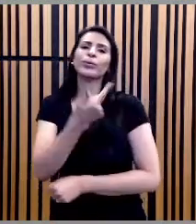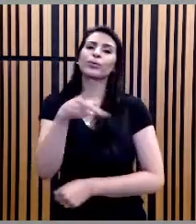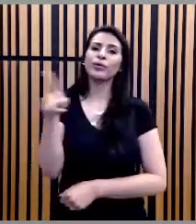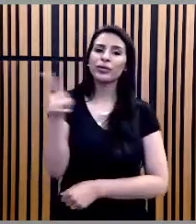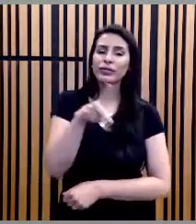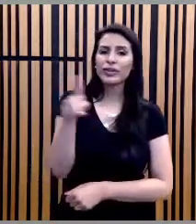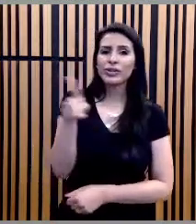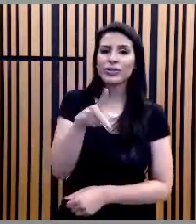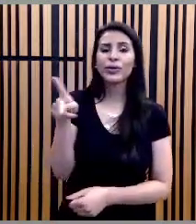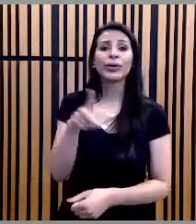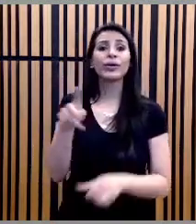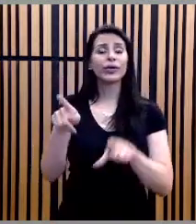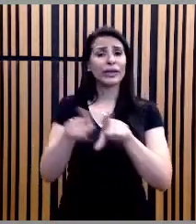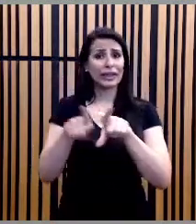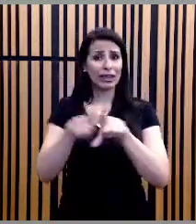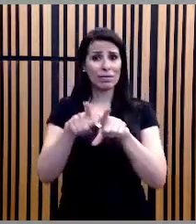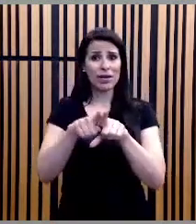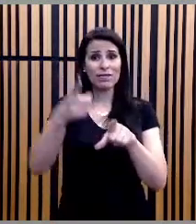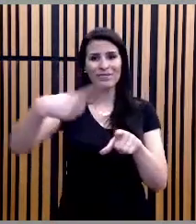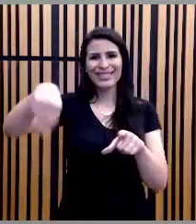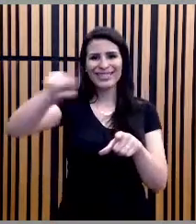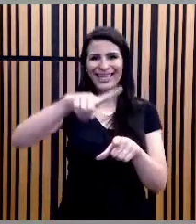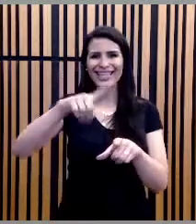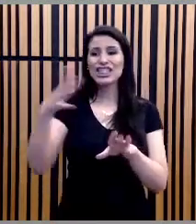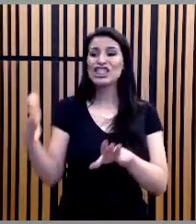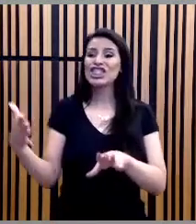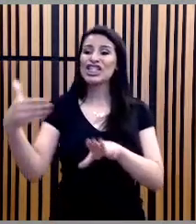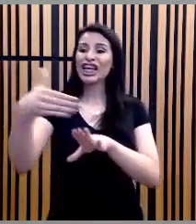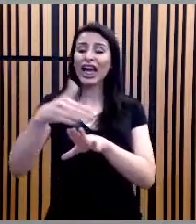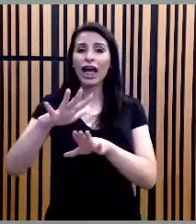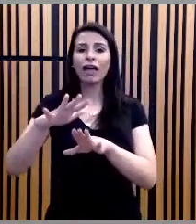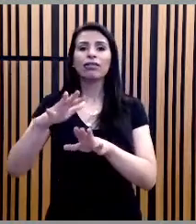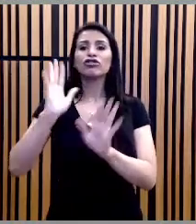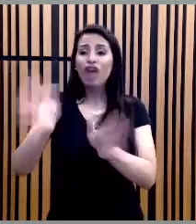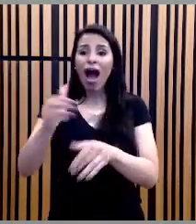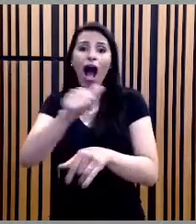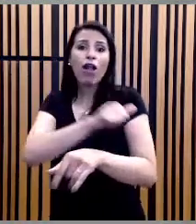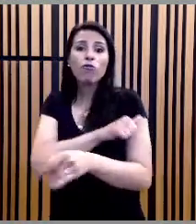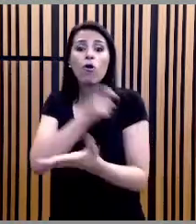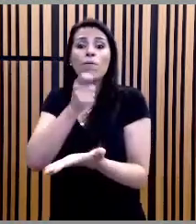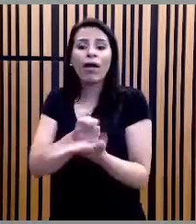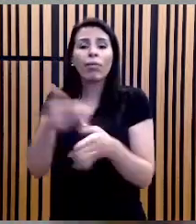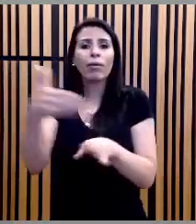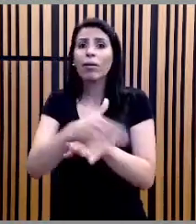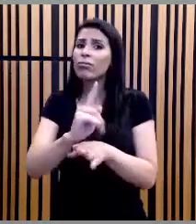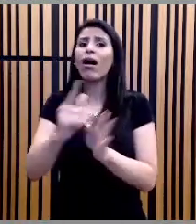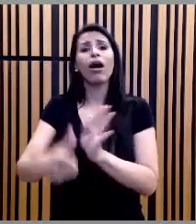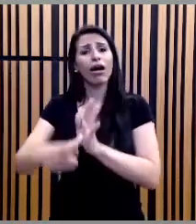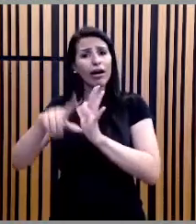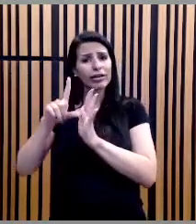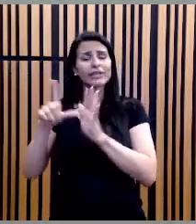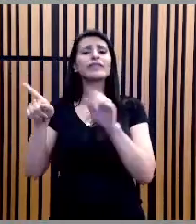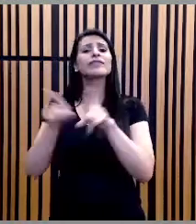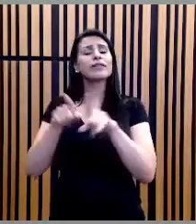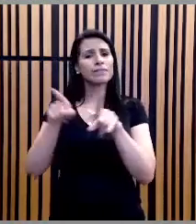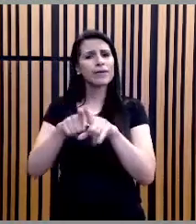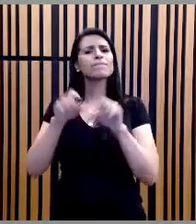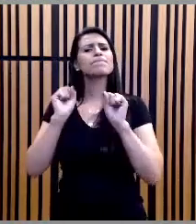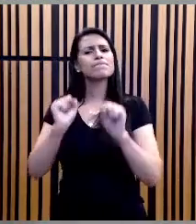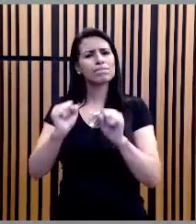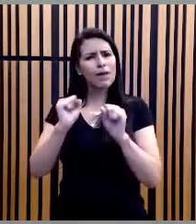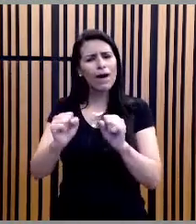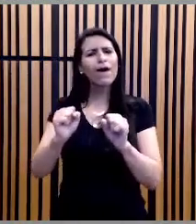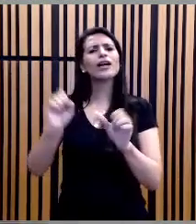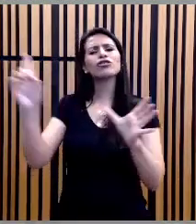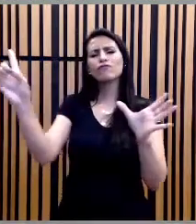antes de vocês entrarem, vocês não precisam ser alunos da universidade para fazerem parte de toda essa,